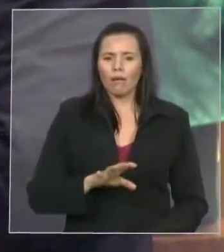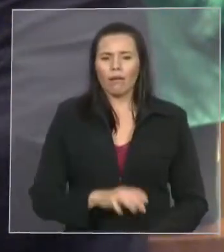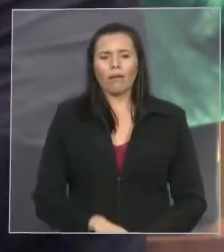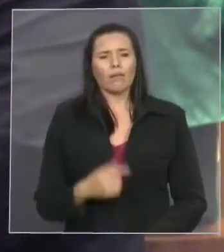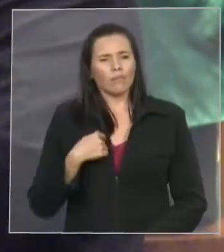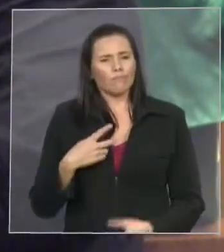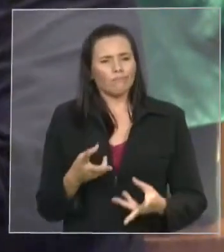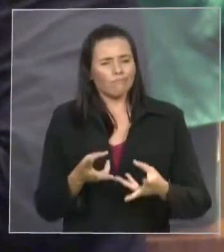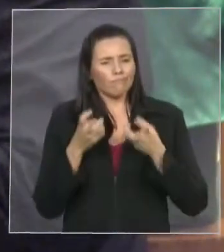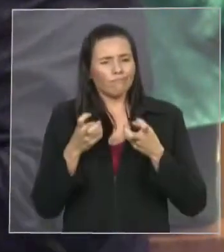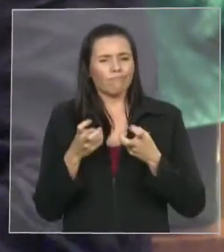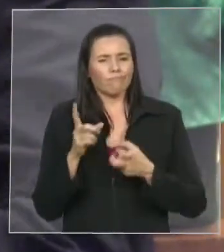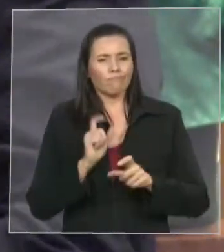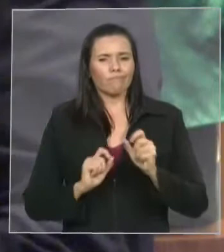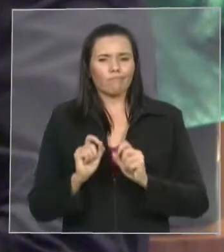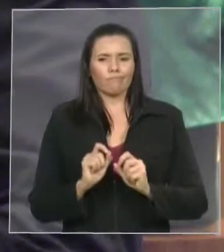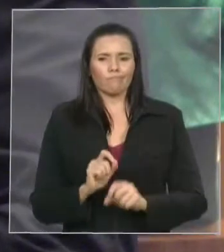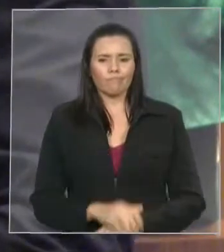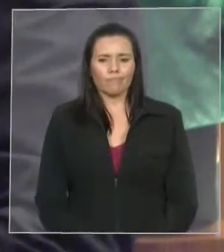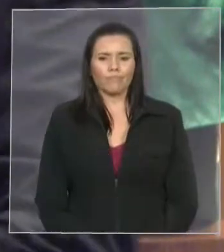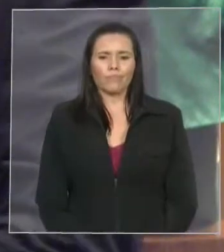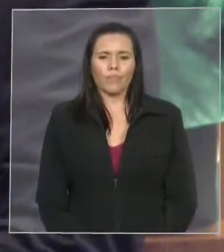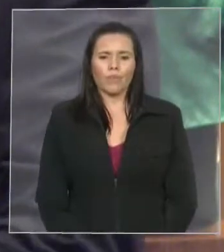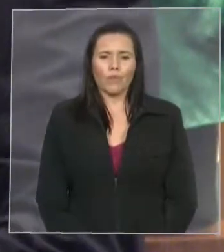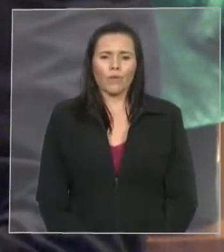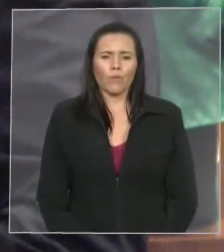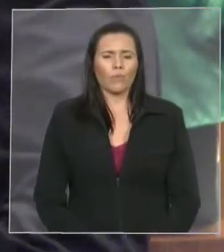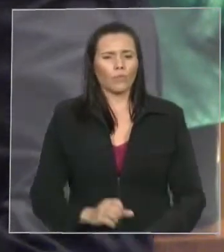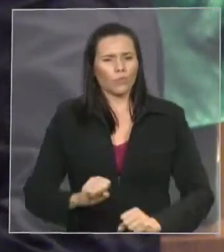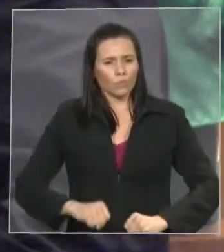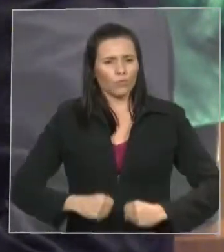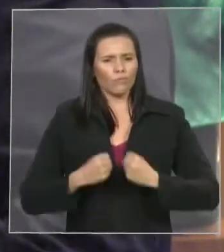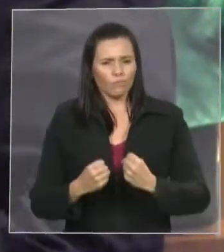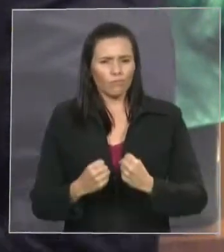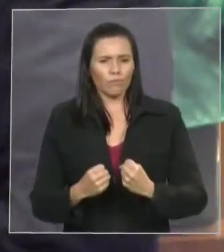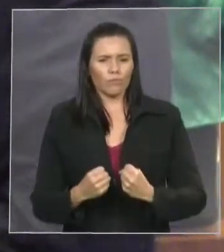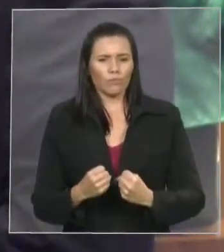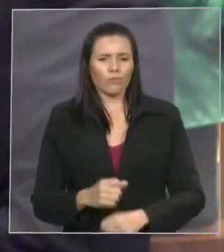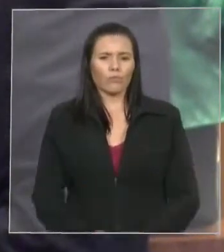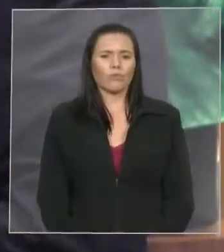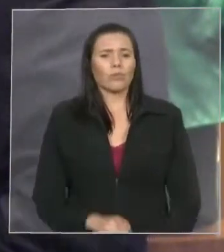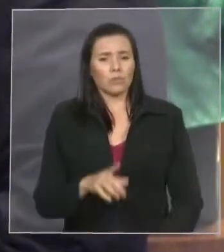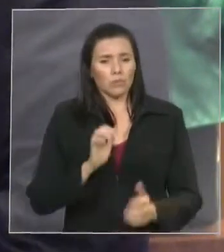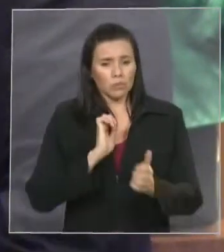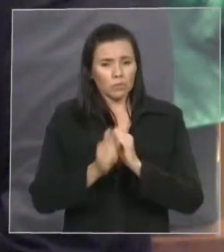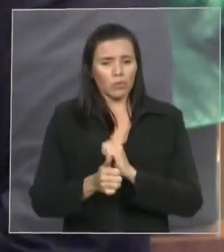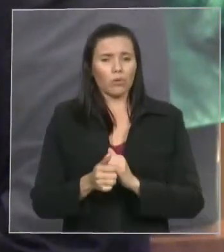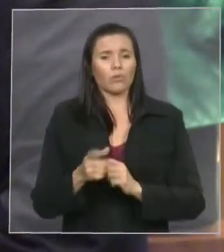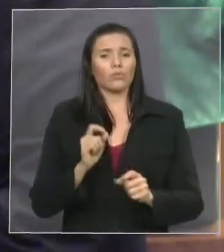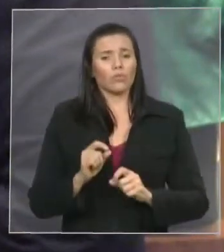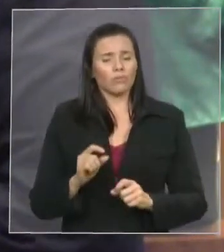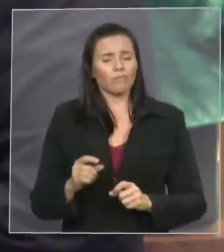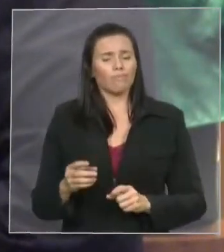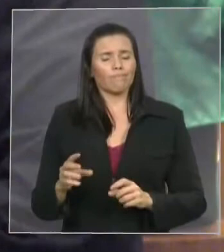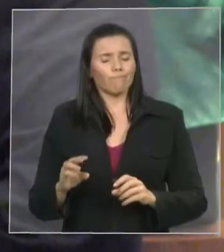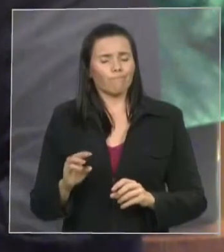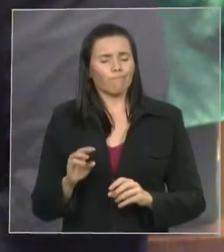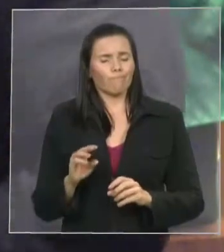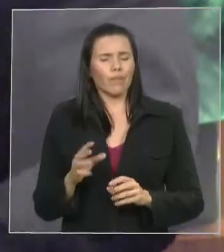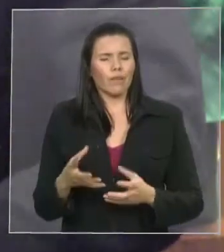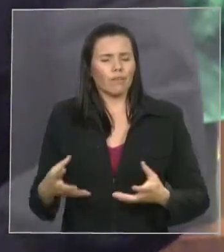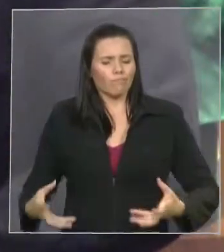vê realmente um empenho, um esporte que hoje gera emprego e renda para toda aquela